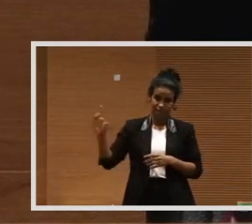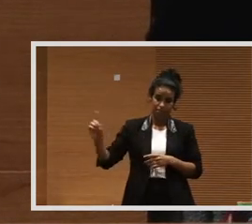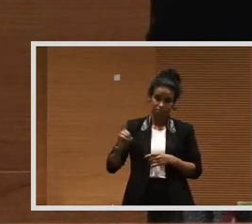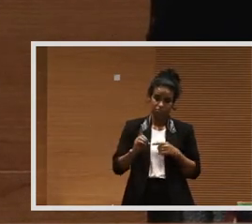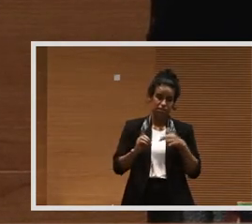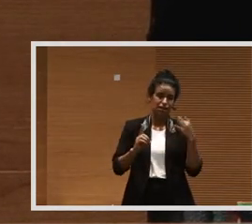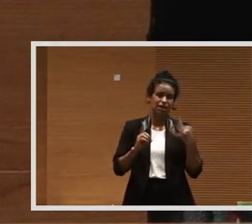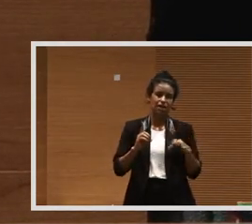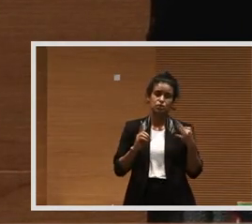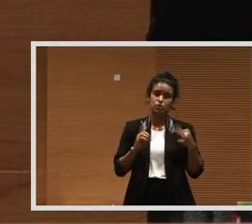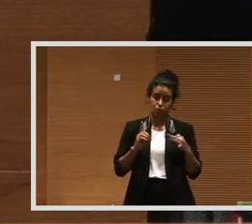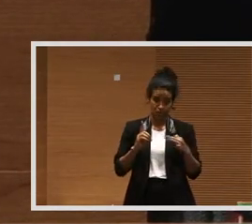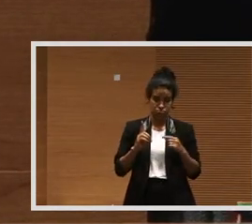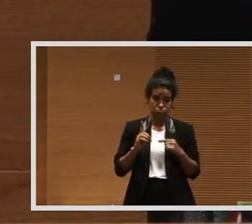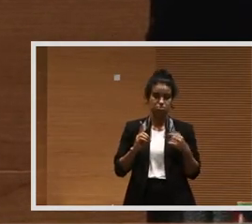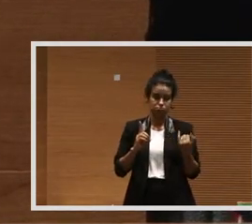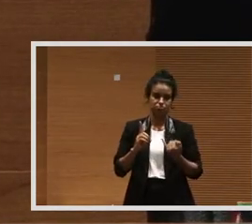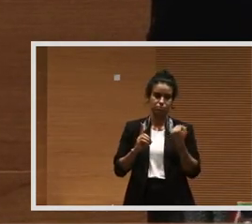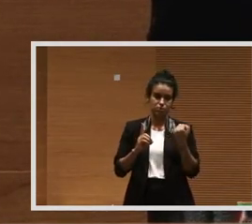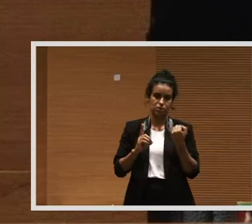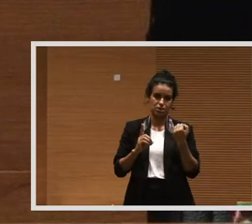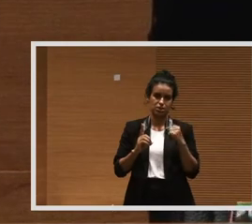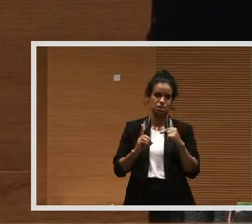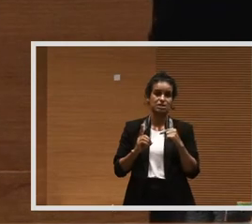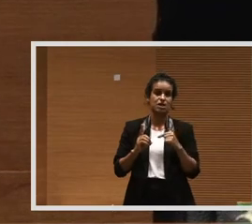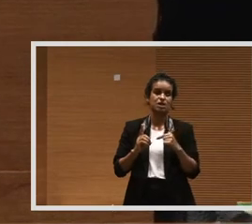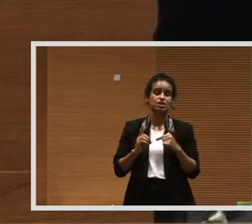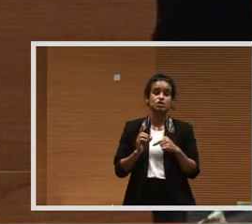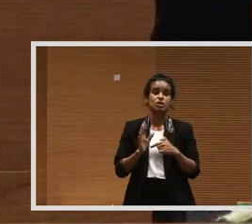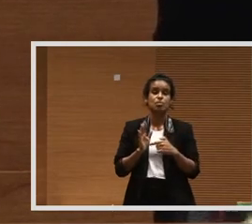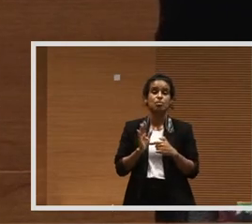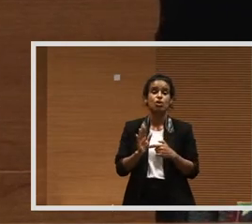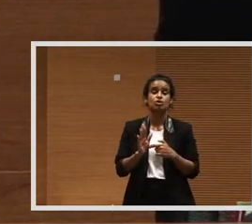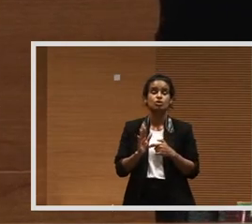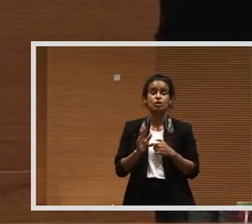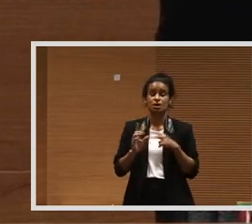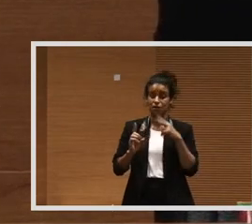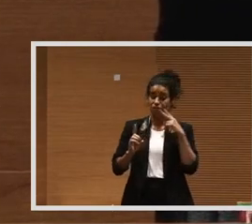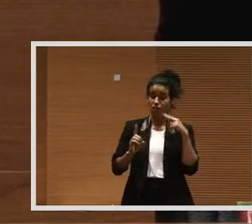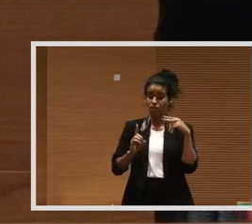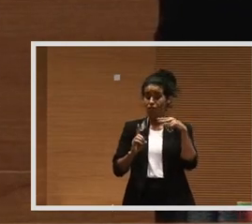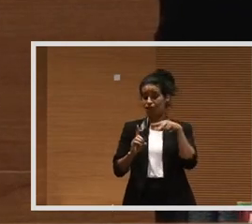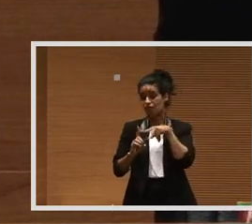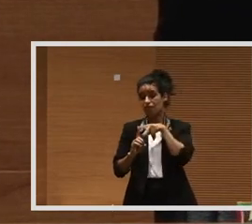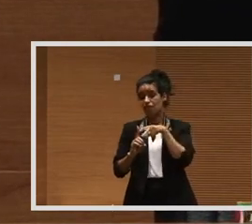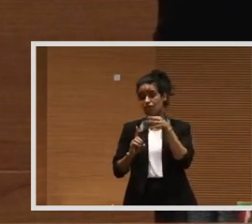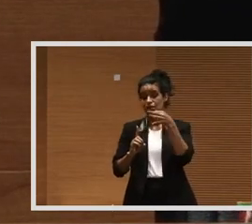A dor é muito importante, mas ela só me ajuda a localizar por onde eu vou.